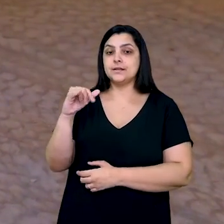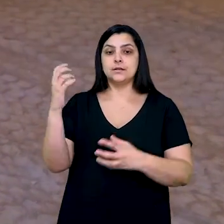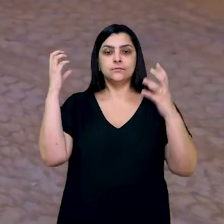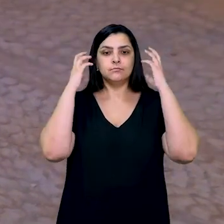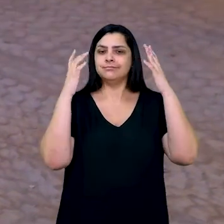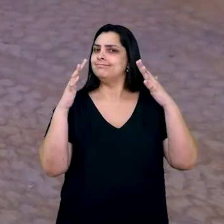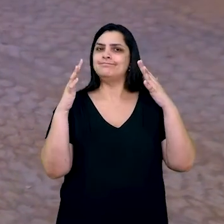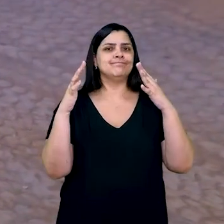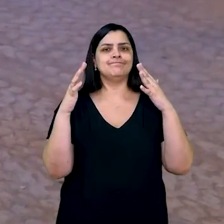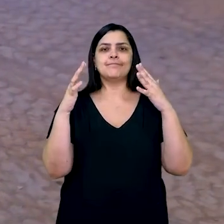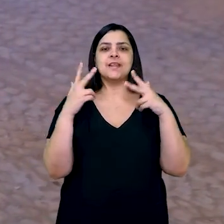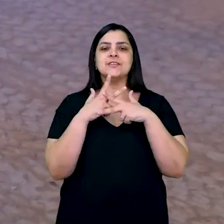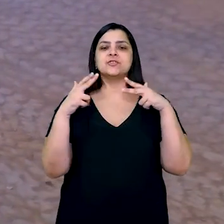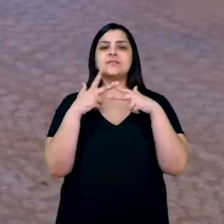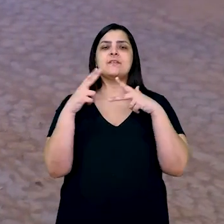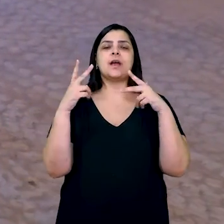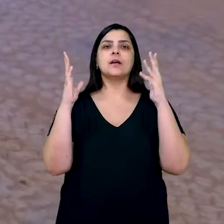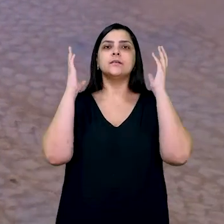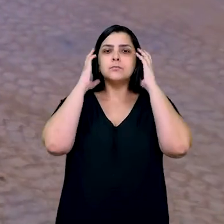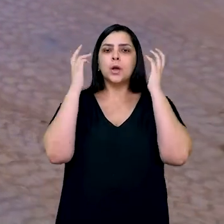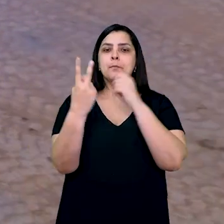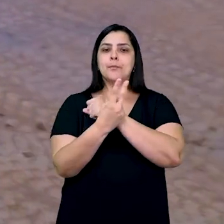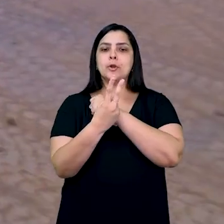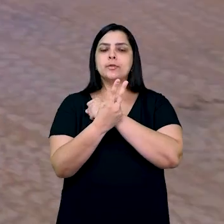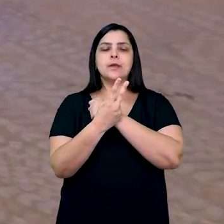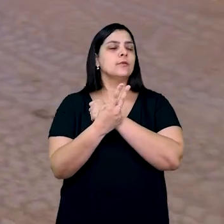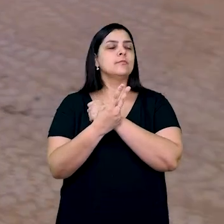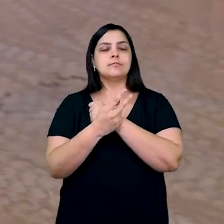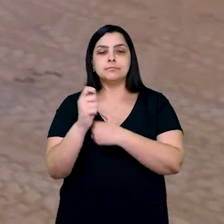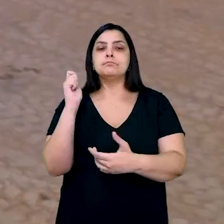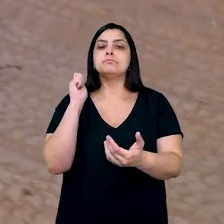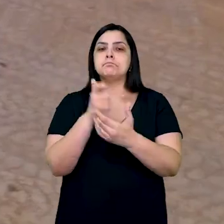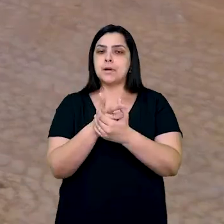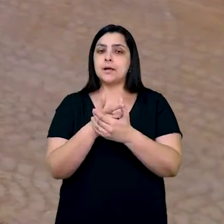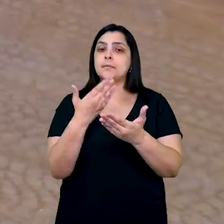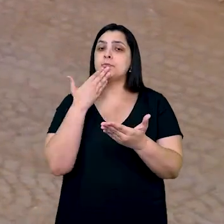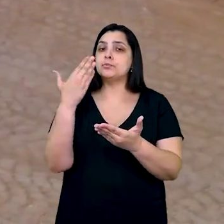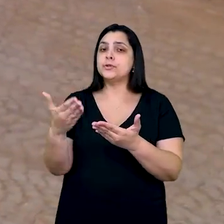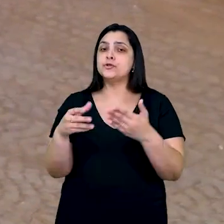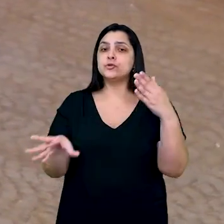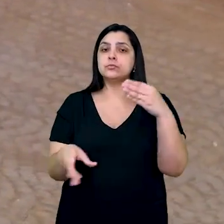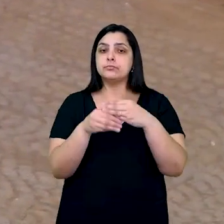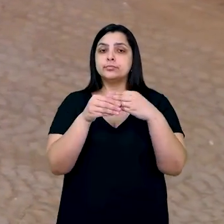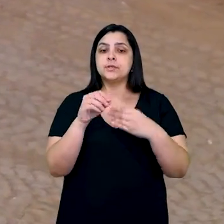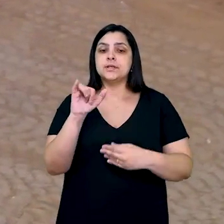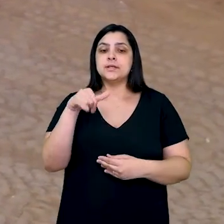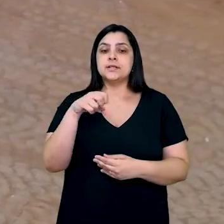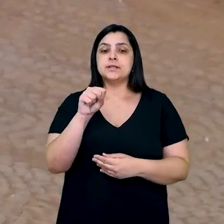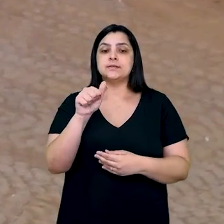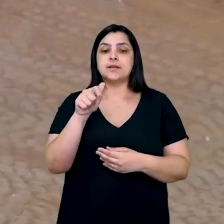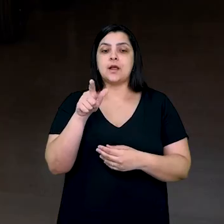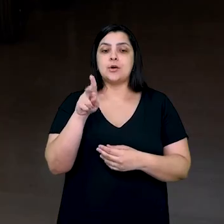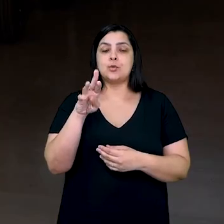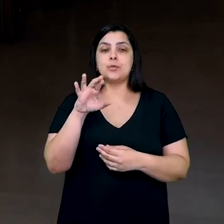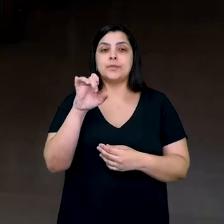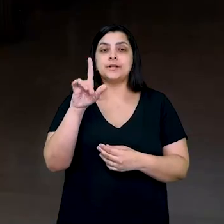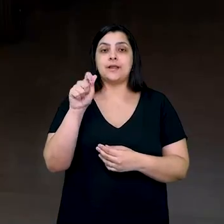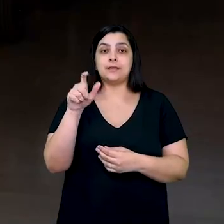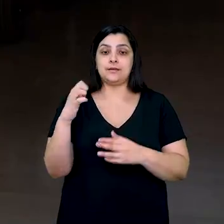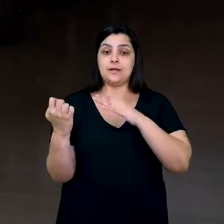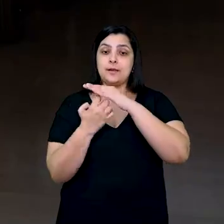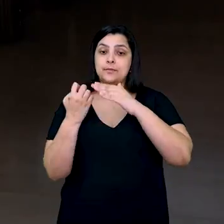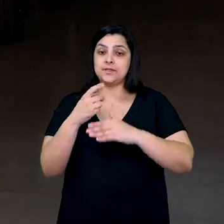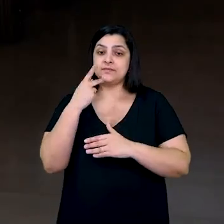não neutralizavam a vibração do veículo. Por isso, pediu o pagamento de adicional de insalubridade. Em